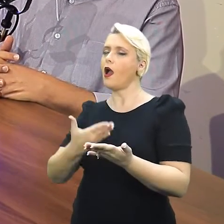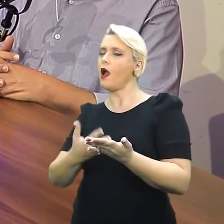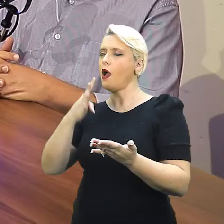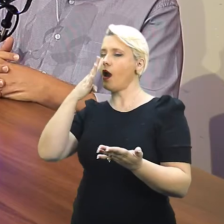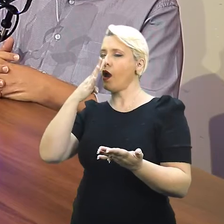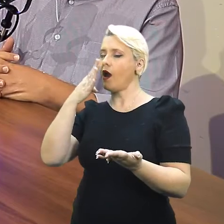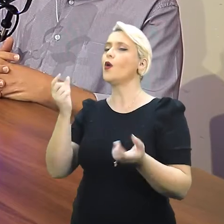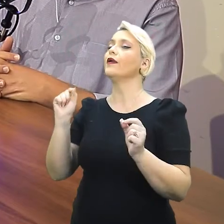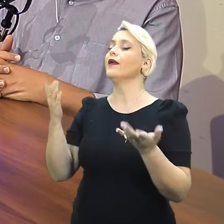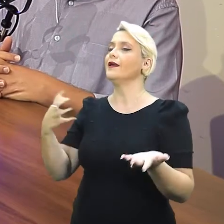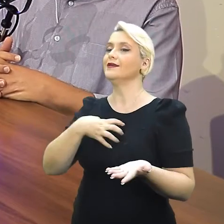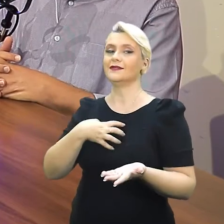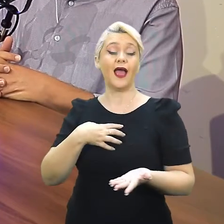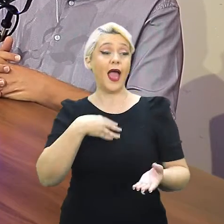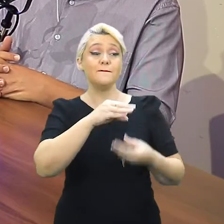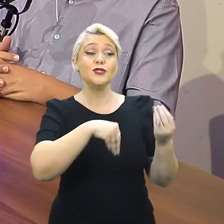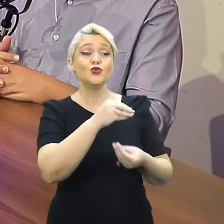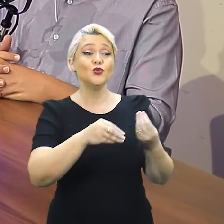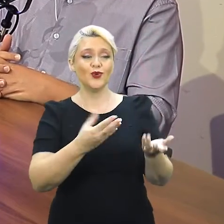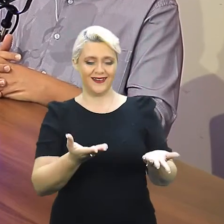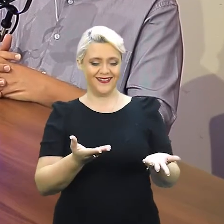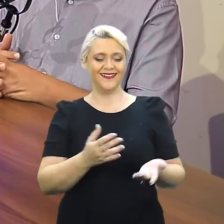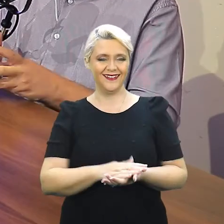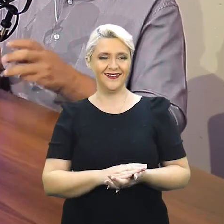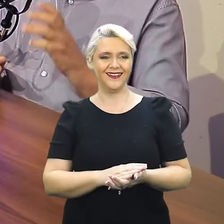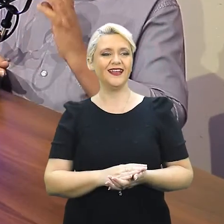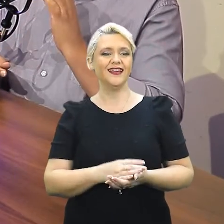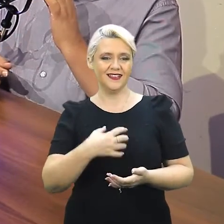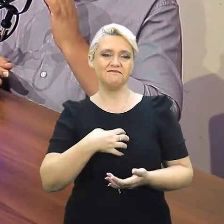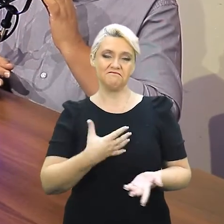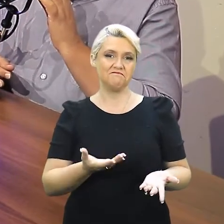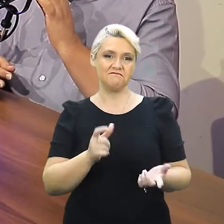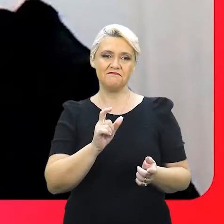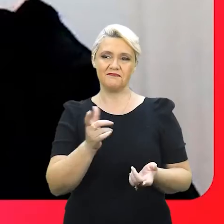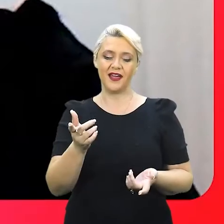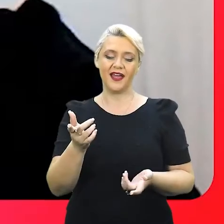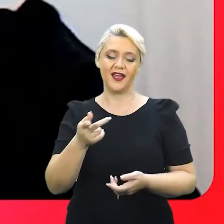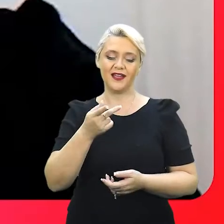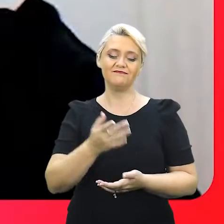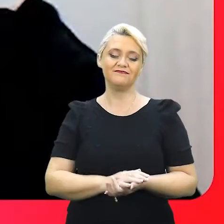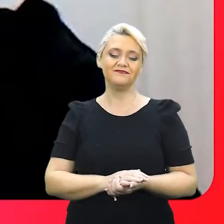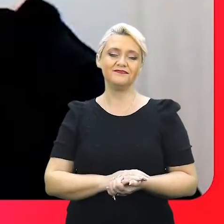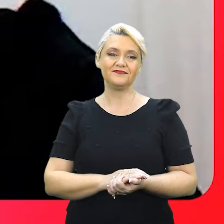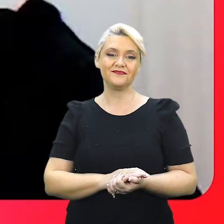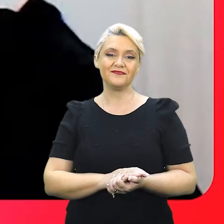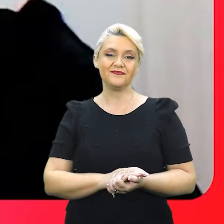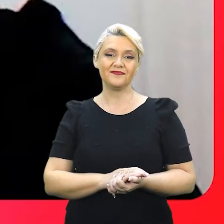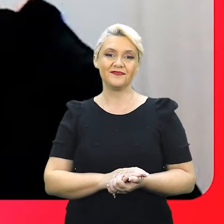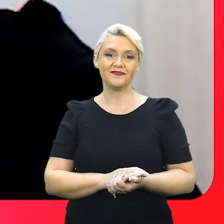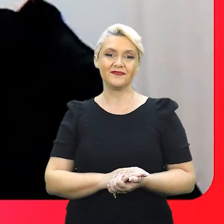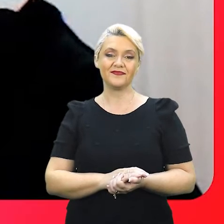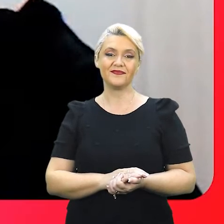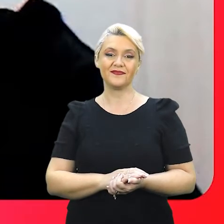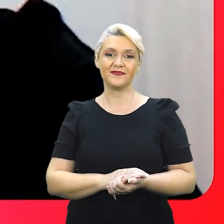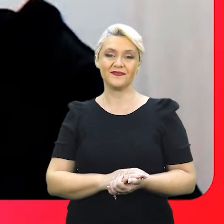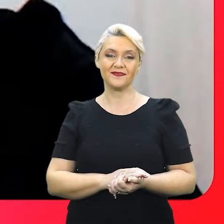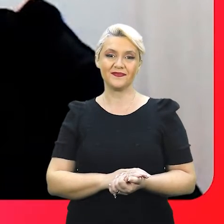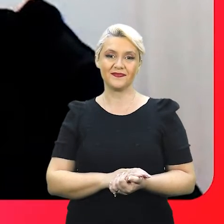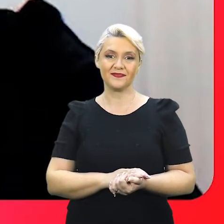grande? É uma mistura de tudo, né? De tudo, Principalmente né? a palavra Antônio José, que é pouco,